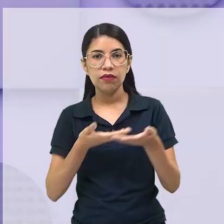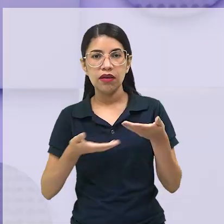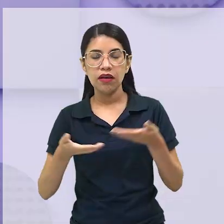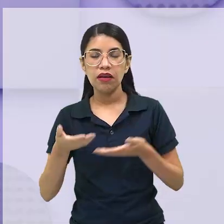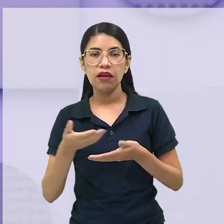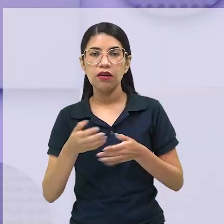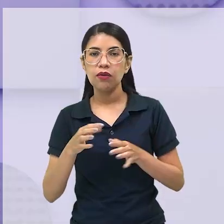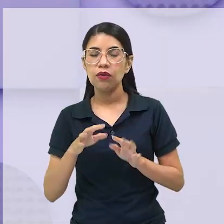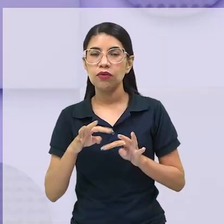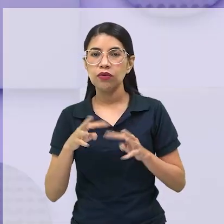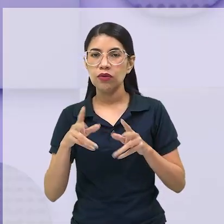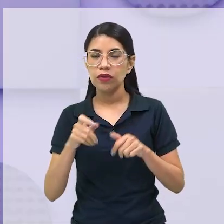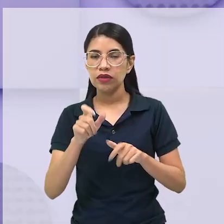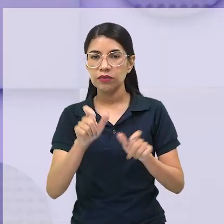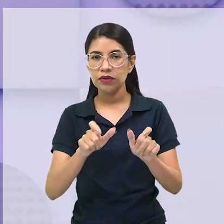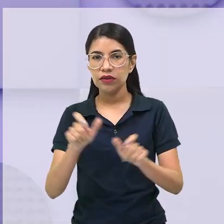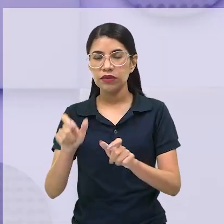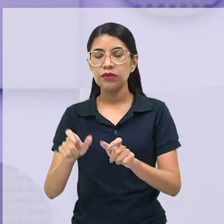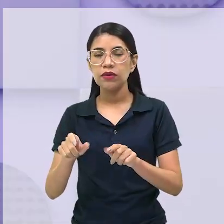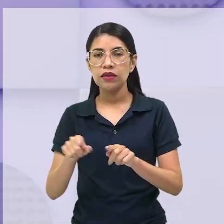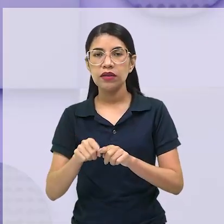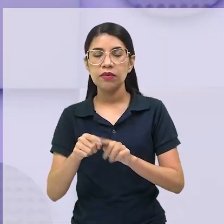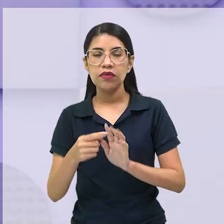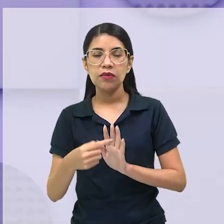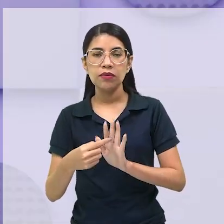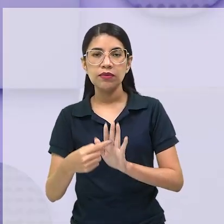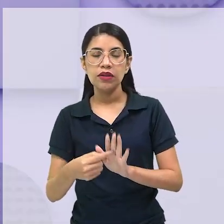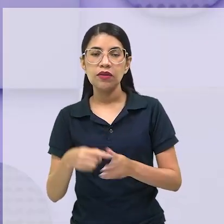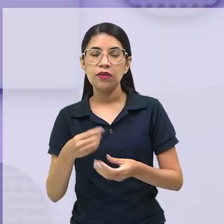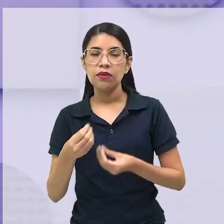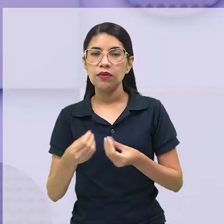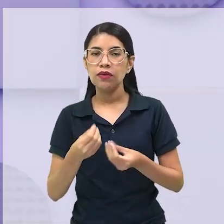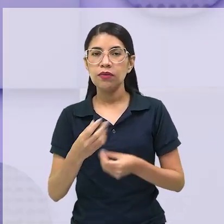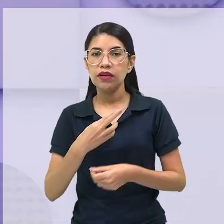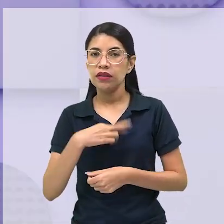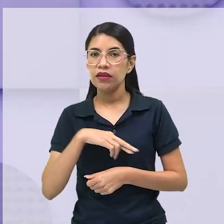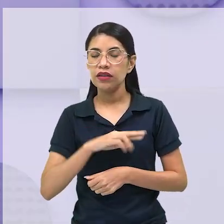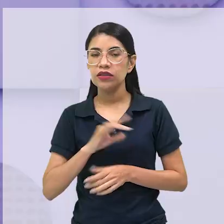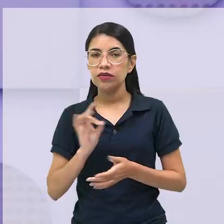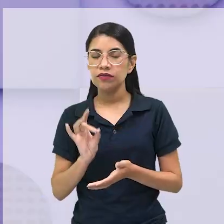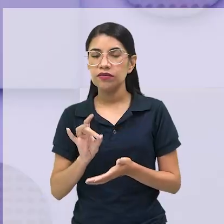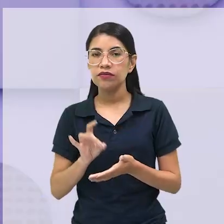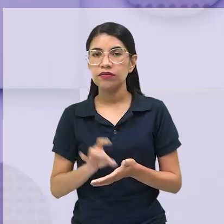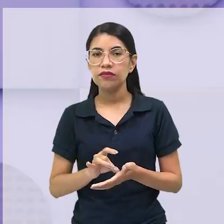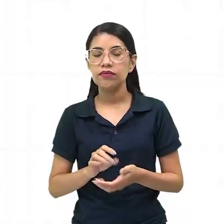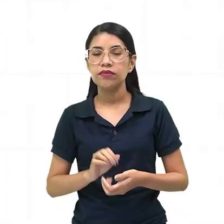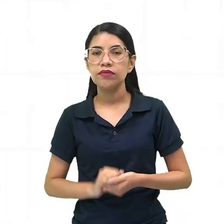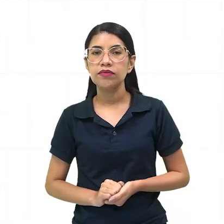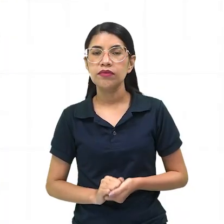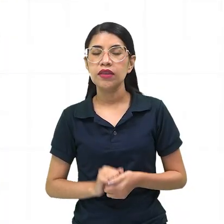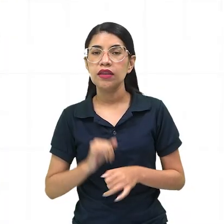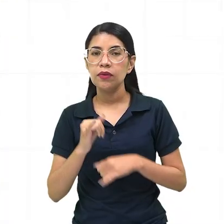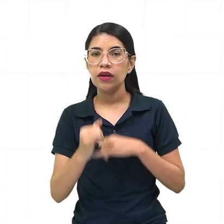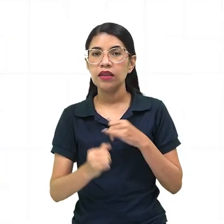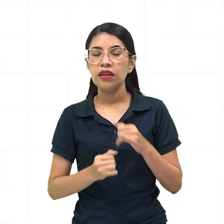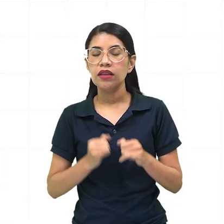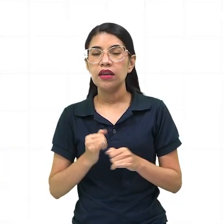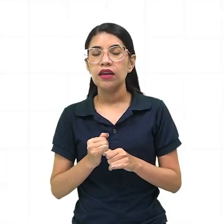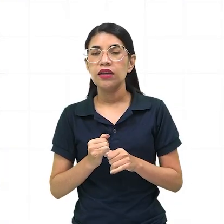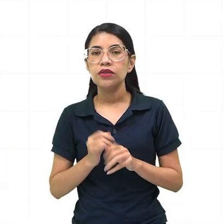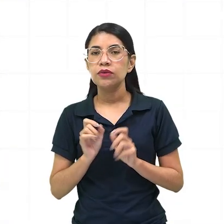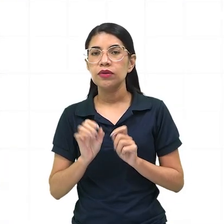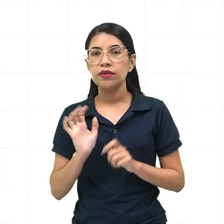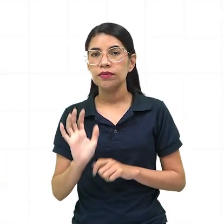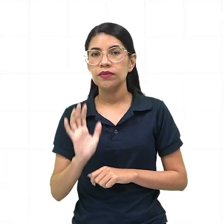mundo e também vão falar a partir de si mesmos e de si mesmas, né? Então, para pensar. Então, a internet, o que aconteceu?